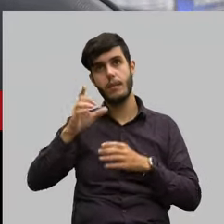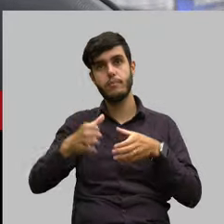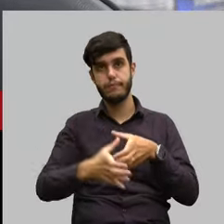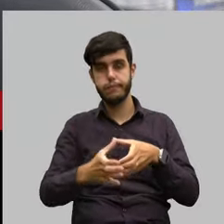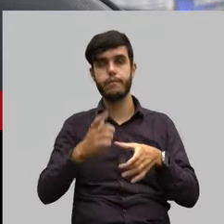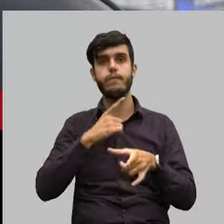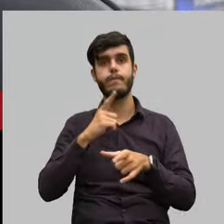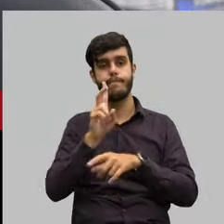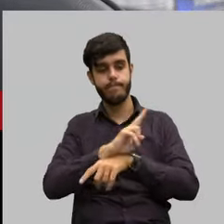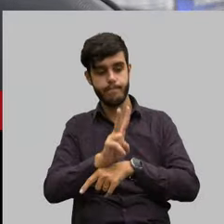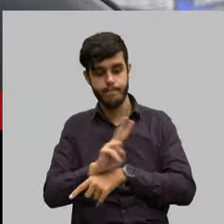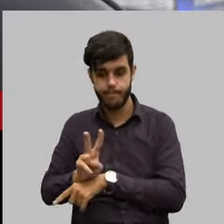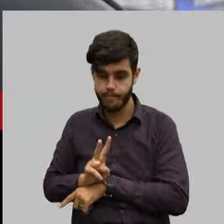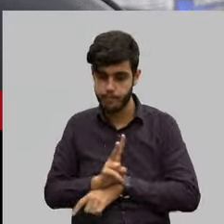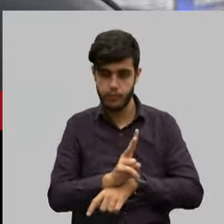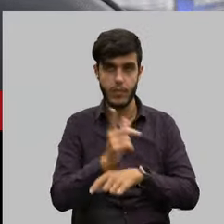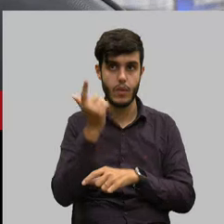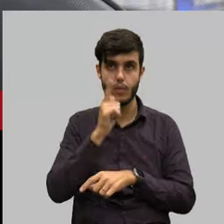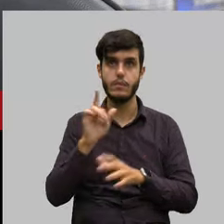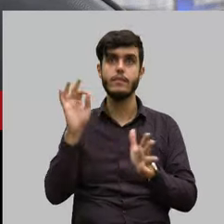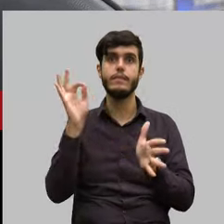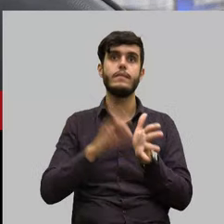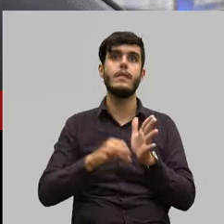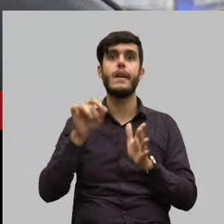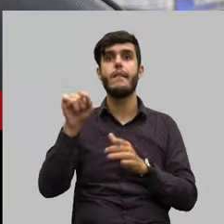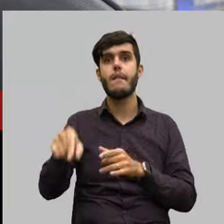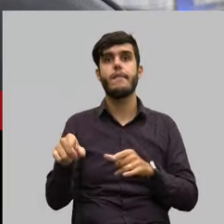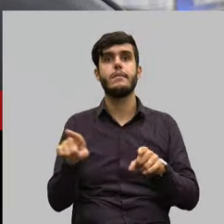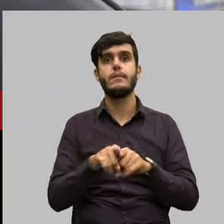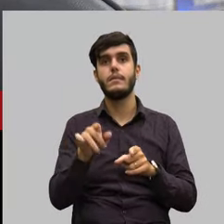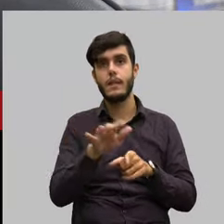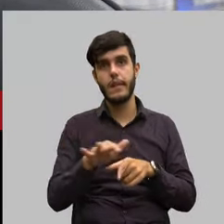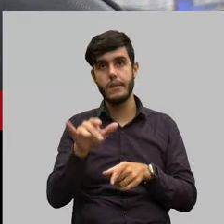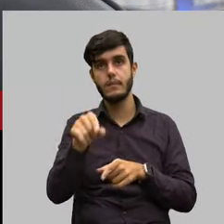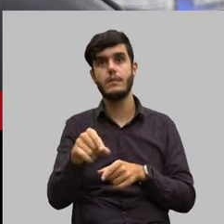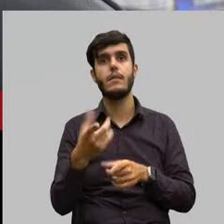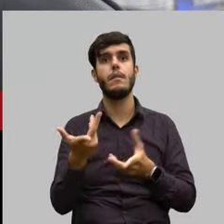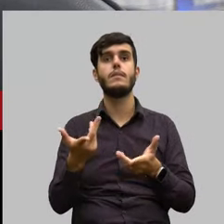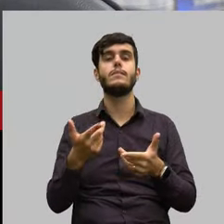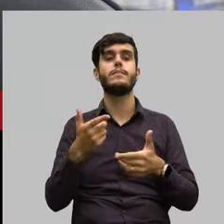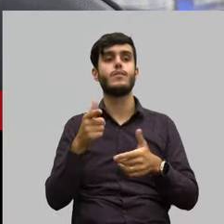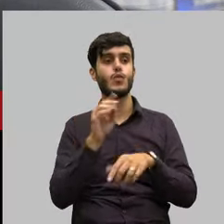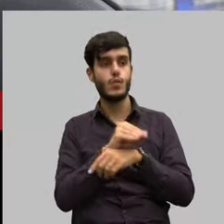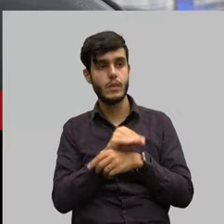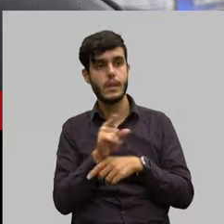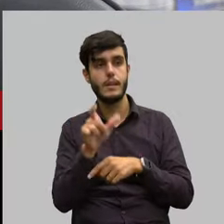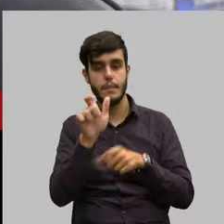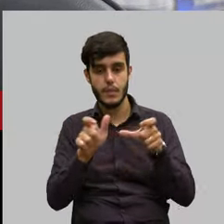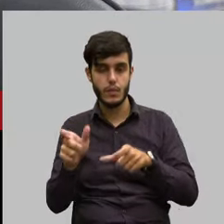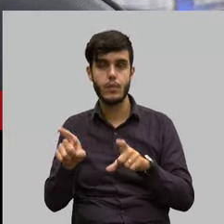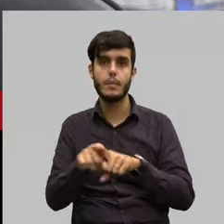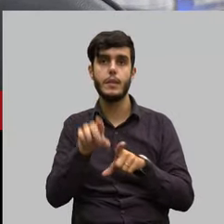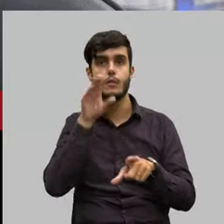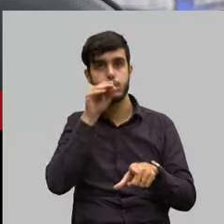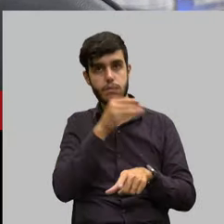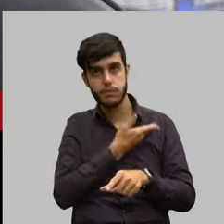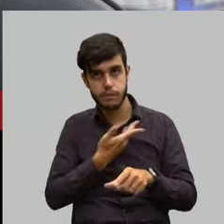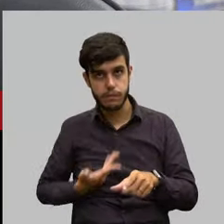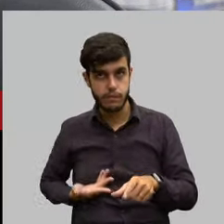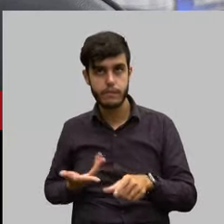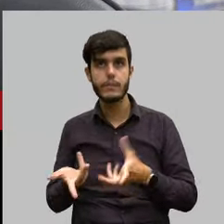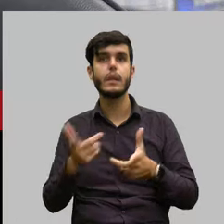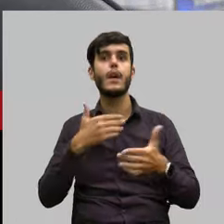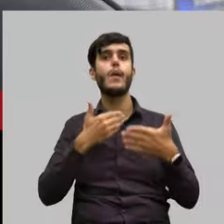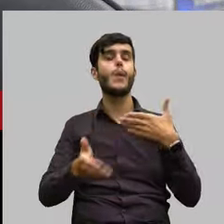de manutenção que tivemos durante todos esses anos num zelo com o espaço num zelo com Serv e assim que identificado que esse risco poderia trazer